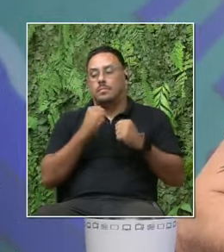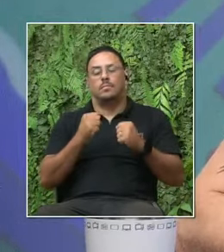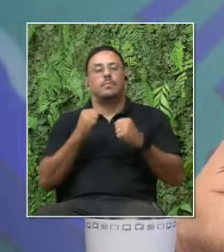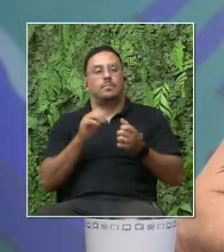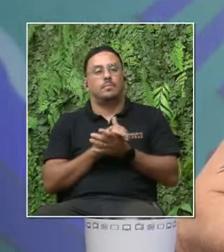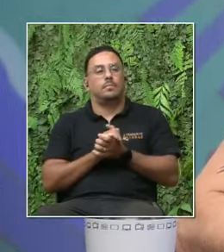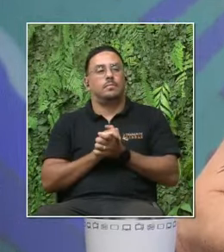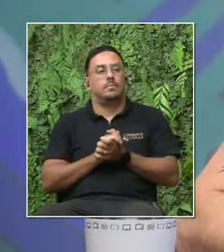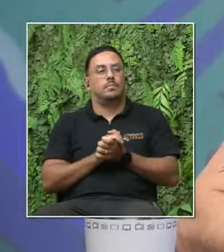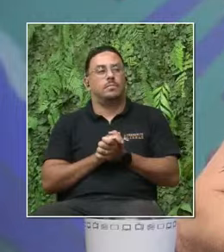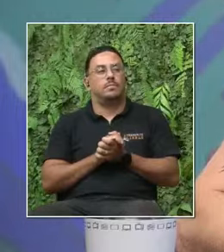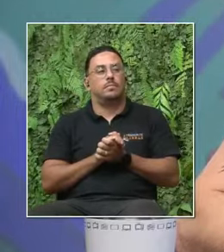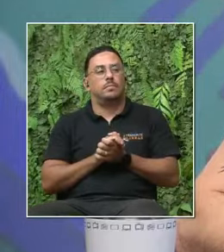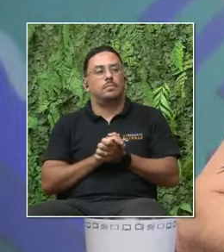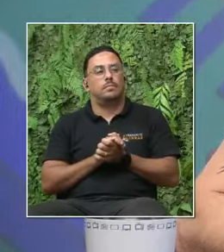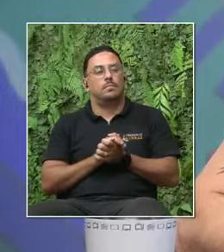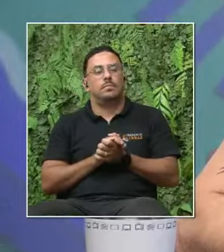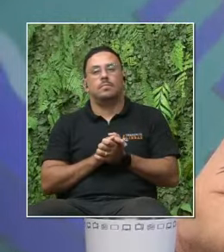Cruzeiro